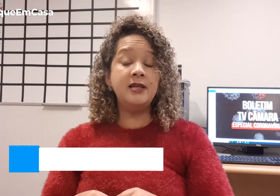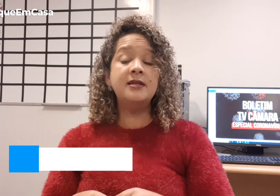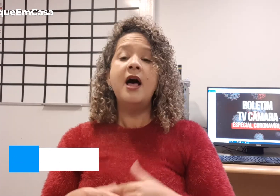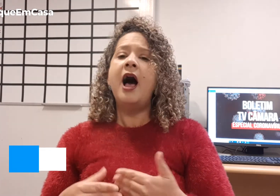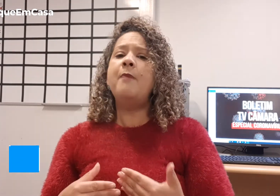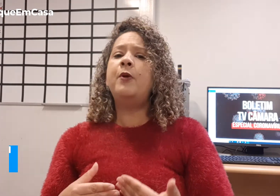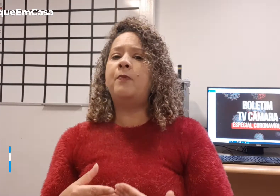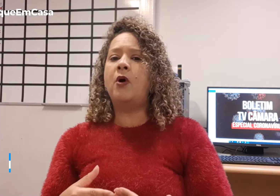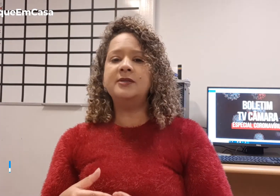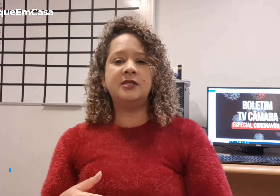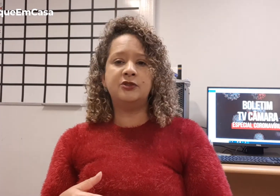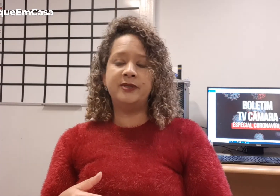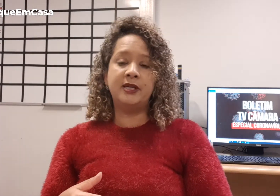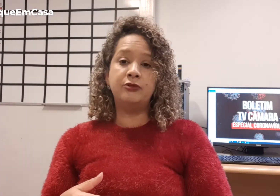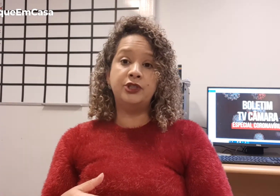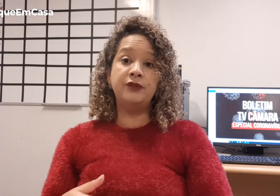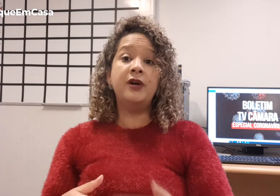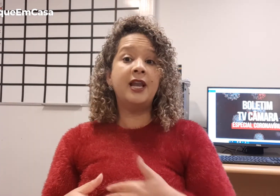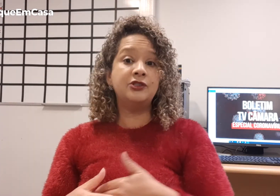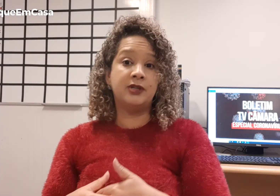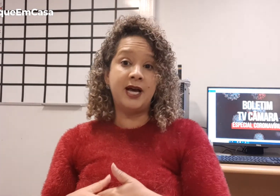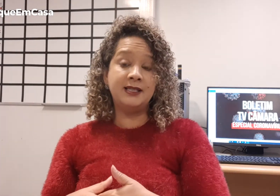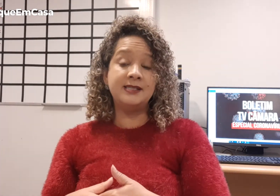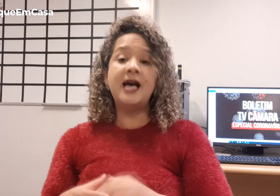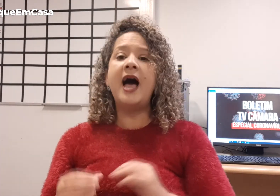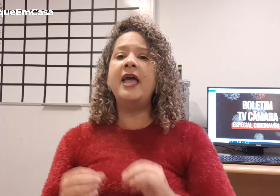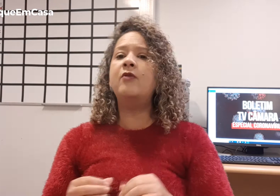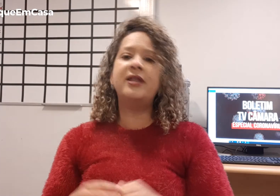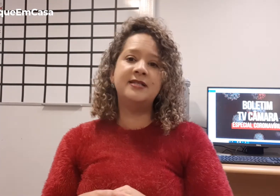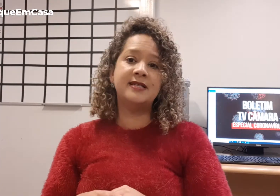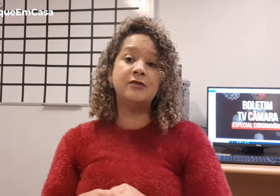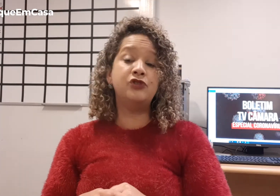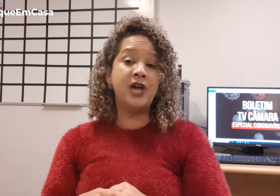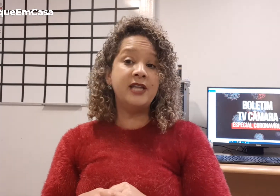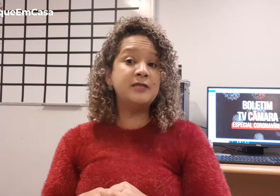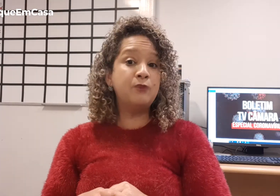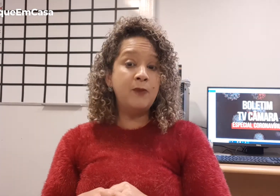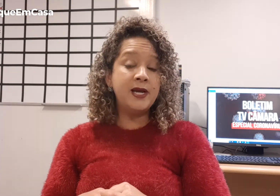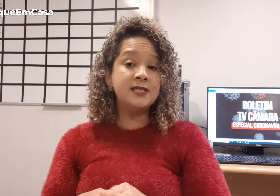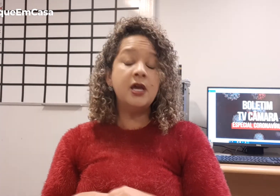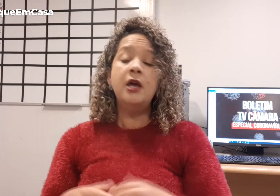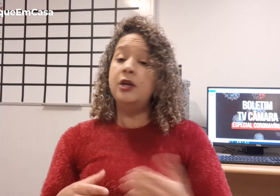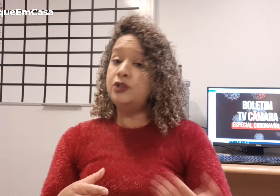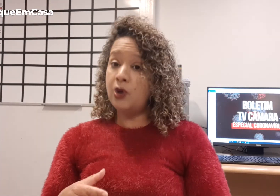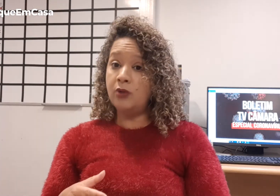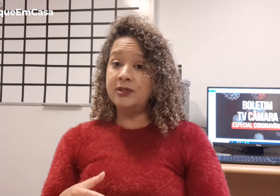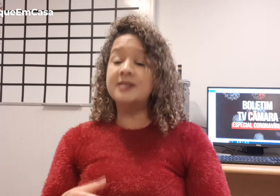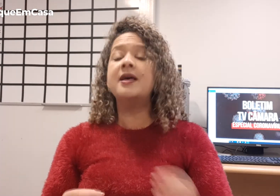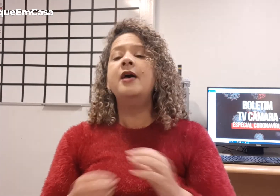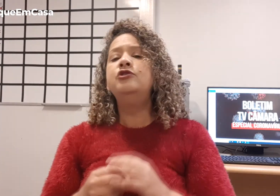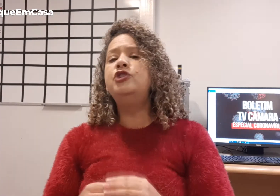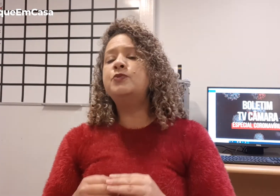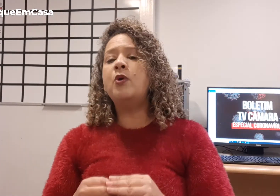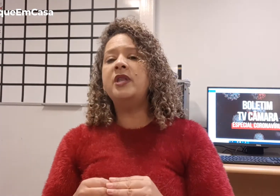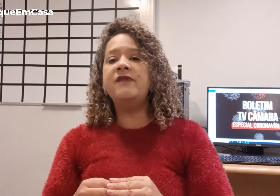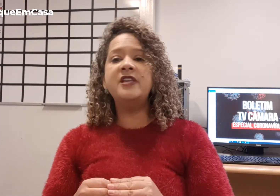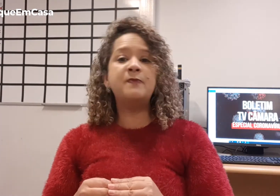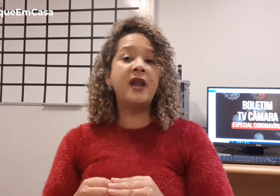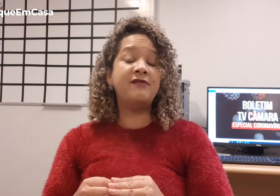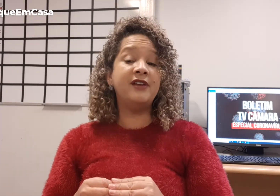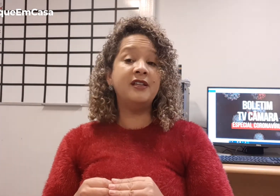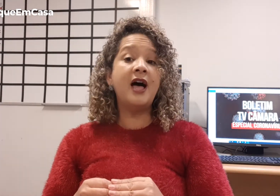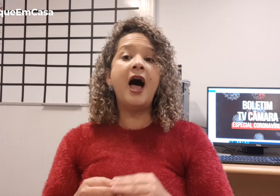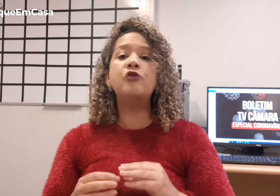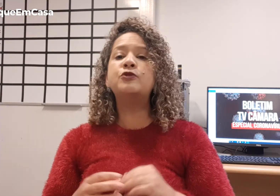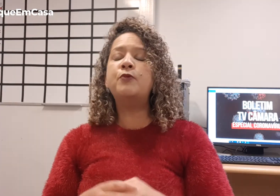Entre eles, há propostas do Executivo relacionadas à regularização de áreas públicas e de outras disponíveis